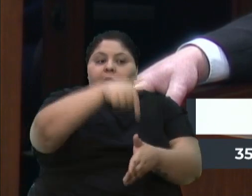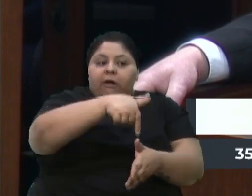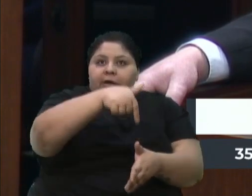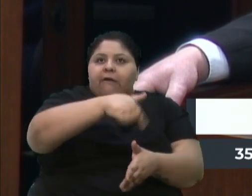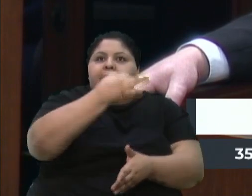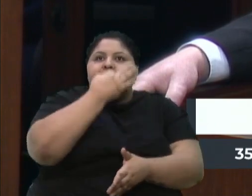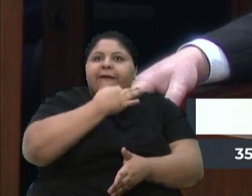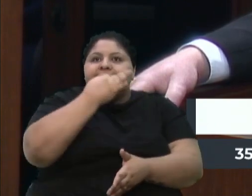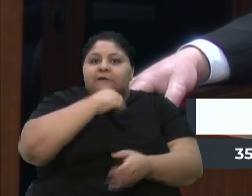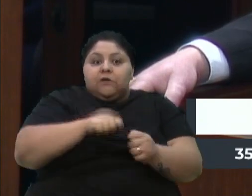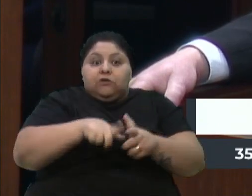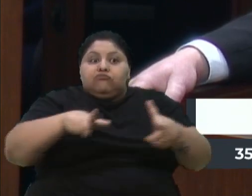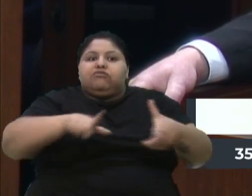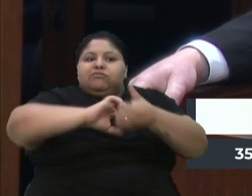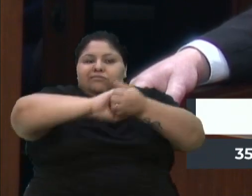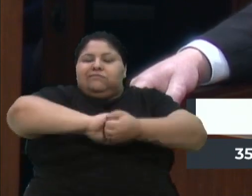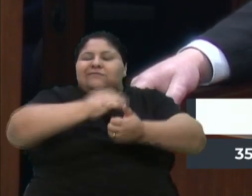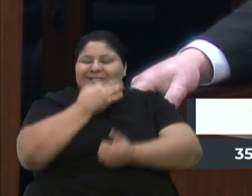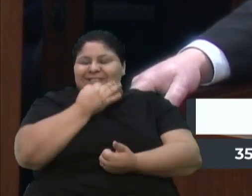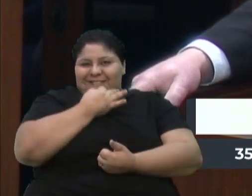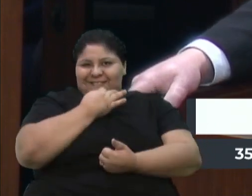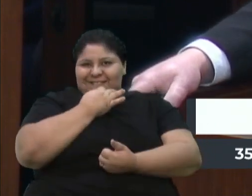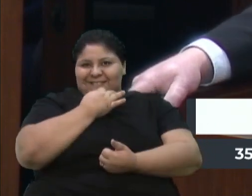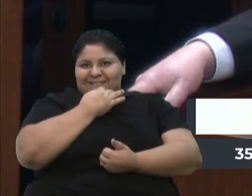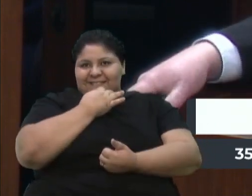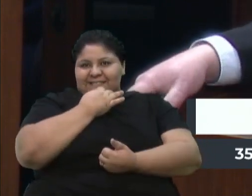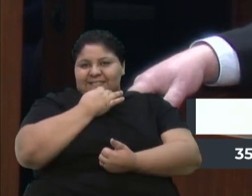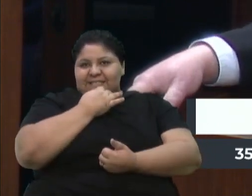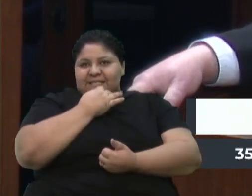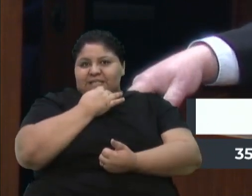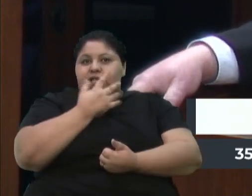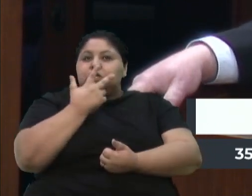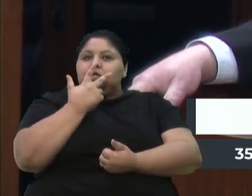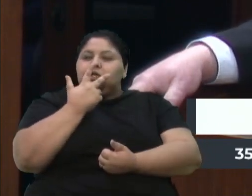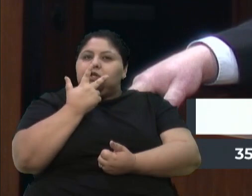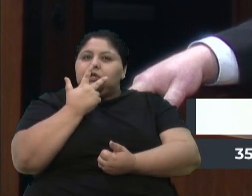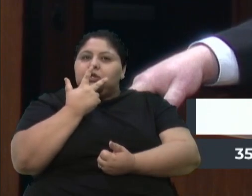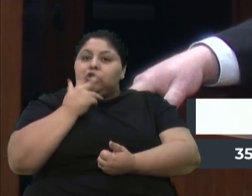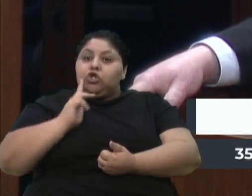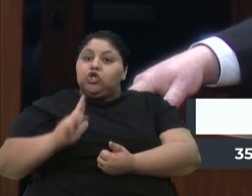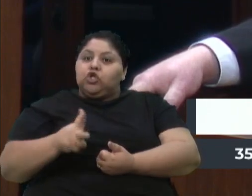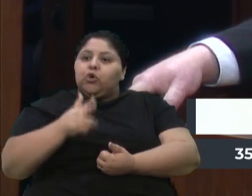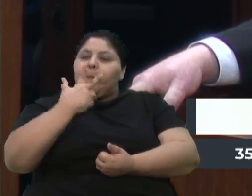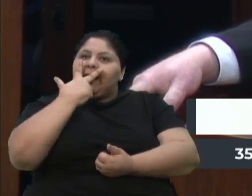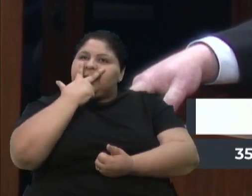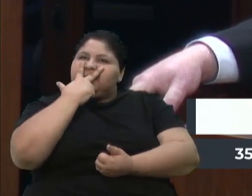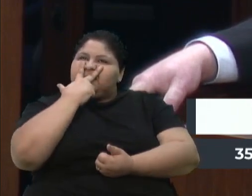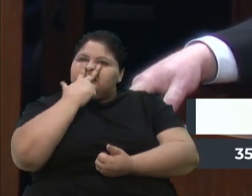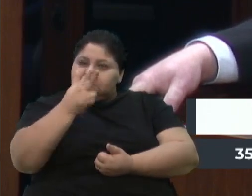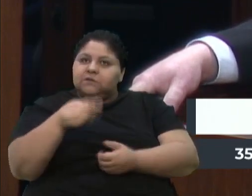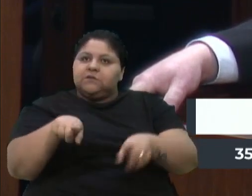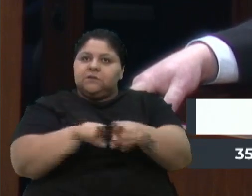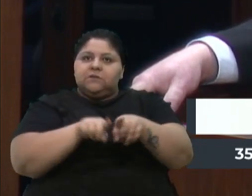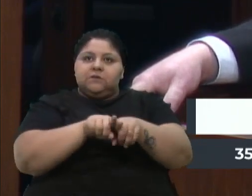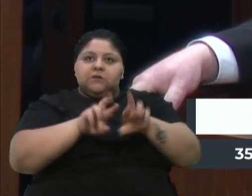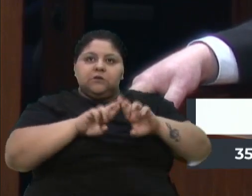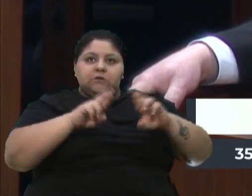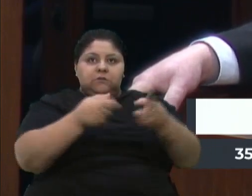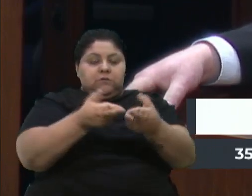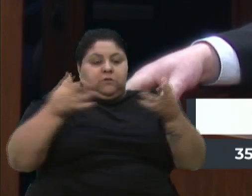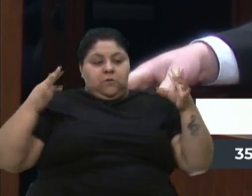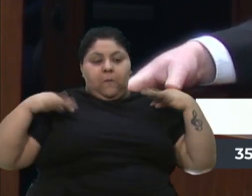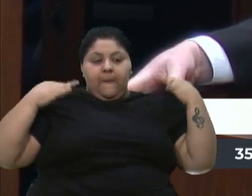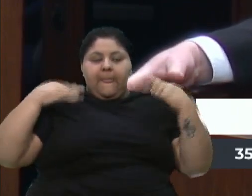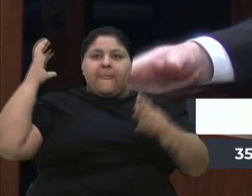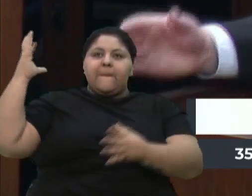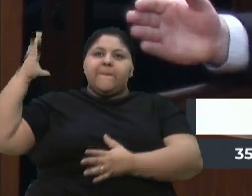Sul. No mesmo dia, na SIC, ainda às 14 horas, teremos um Fórum Municipal do Turismo, onde estará palestrando Juarez